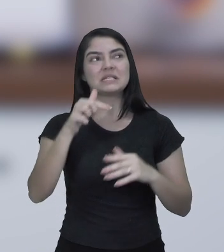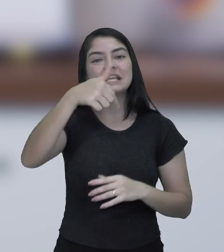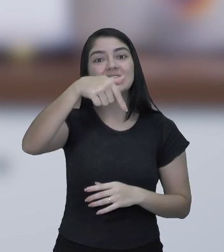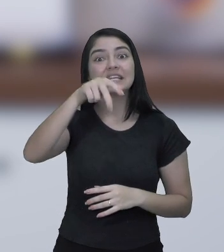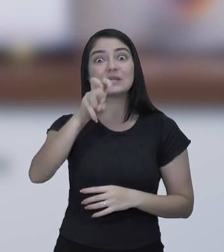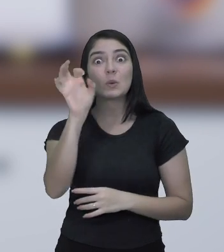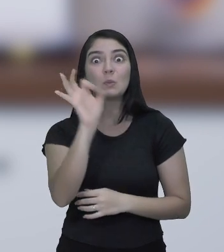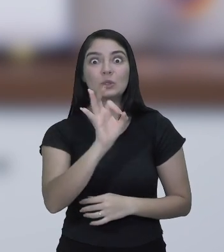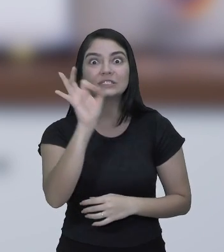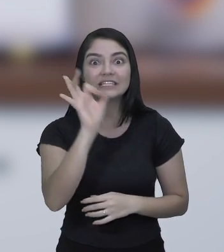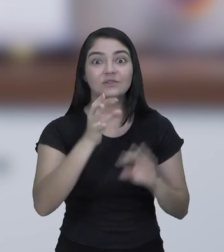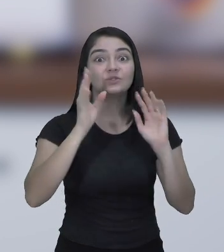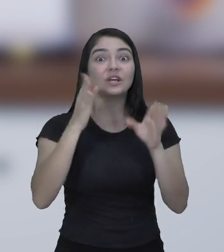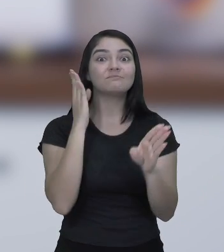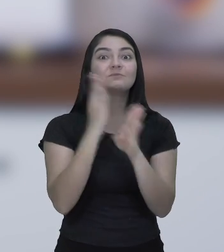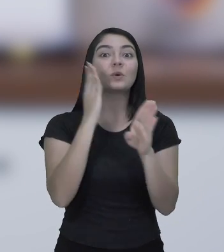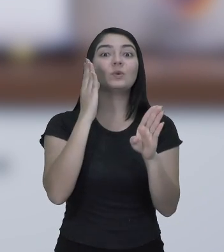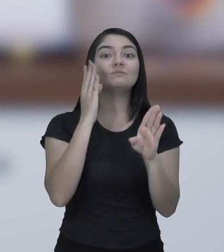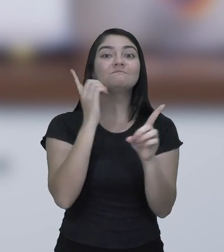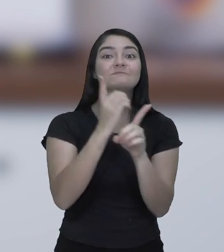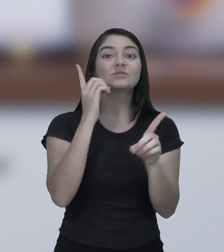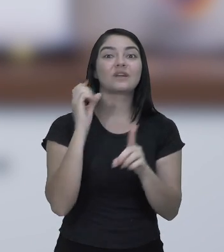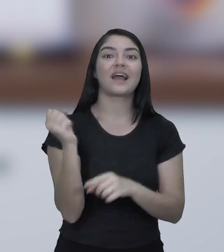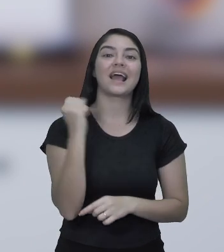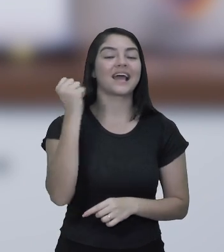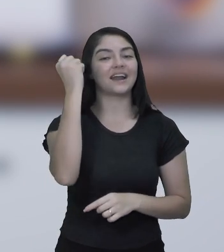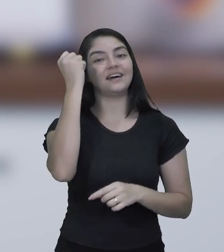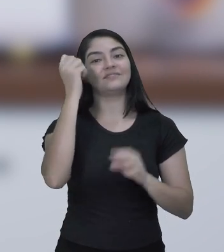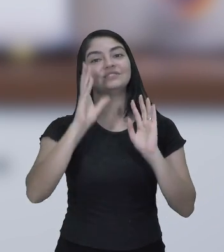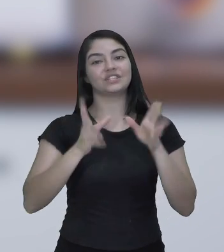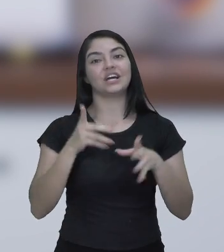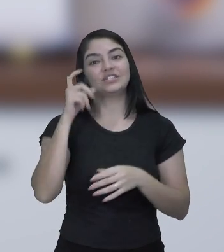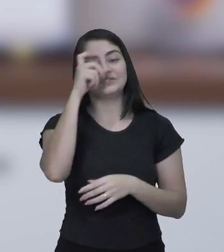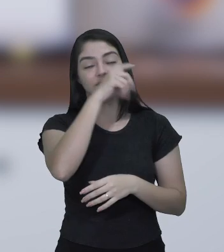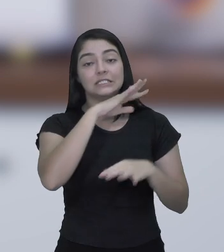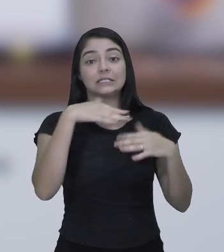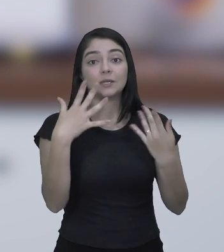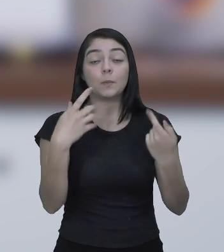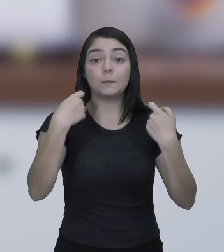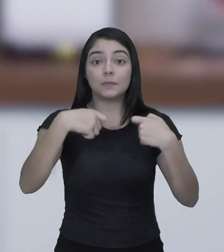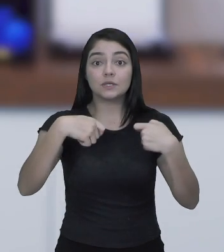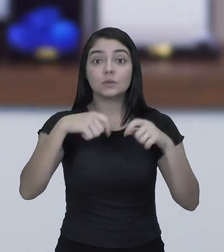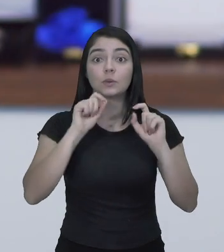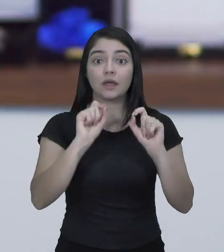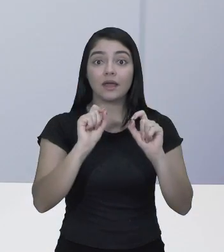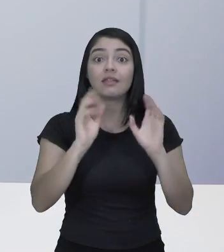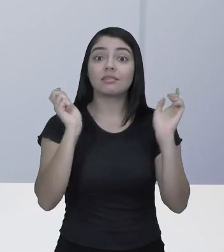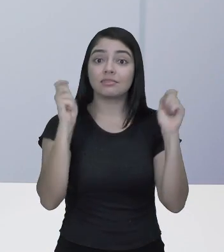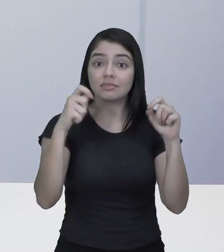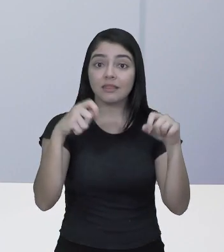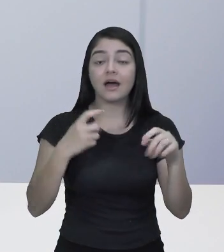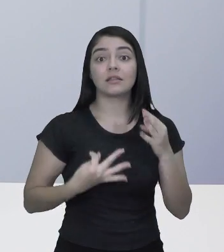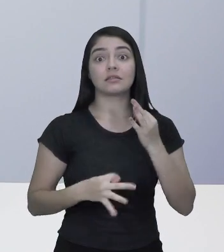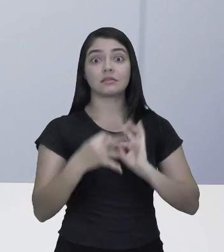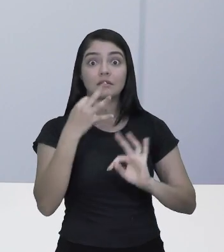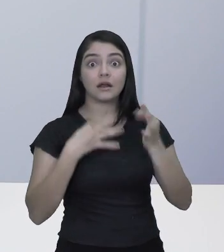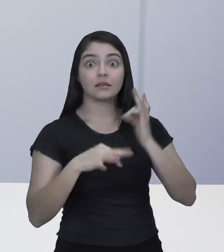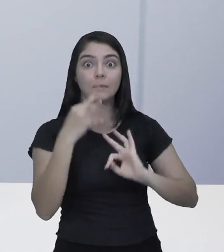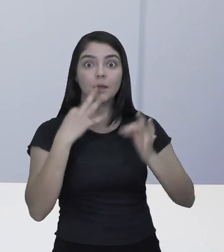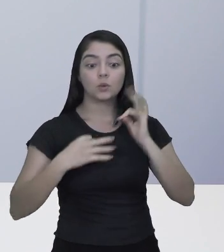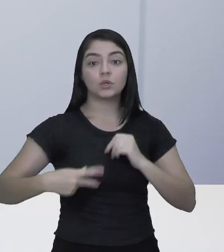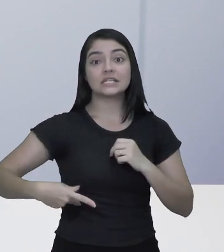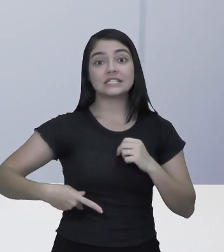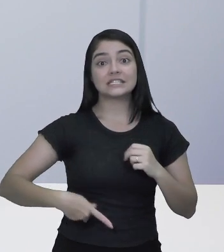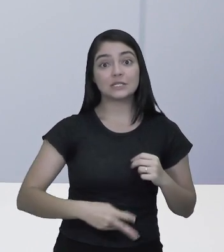fase. E nós temos, mesmo em situações como essa, uma possibilidade de um tratamento com êxito, através